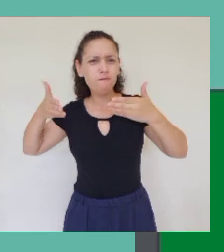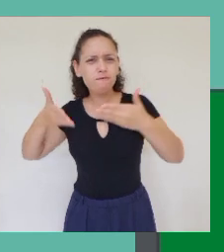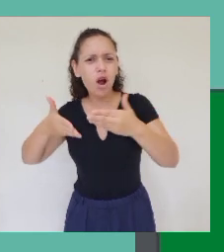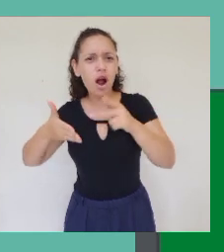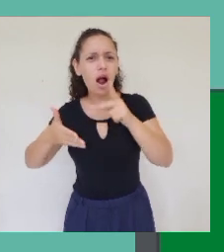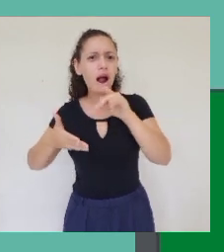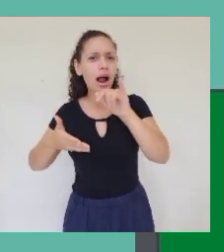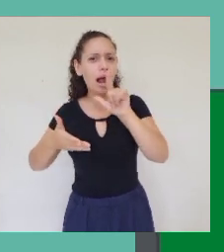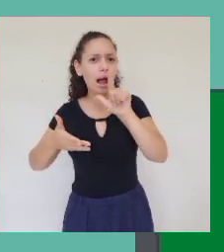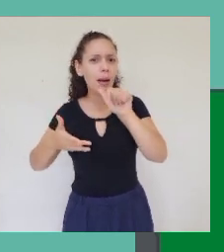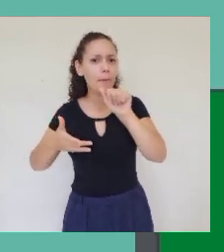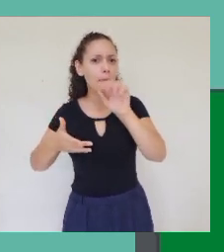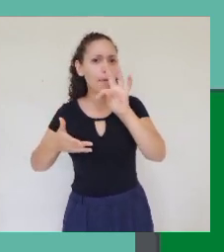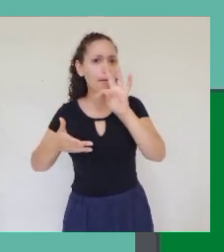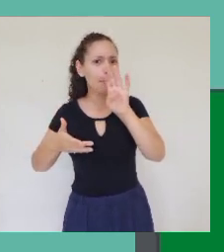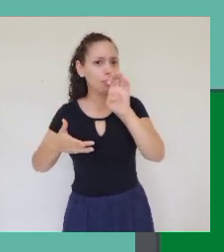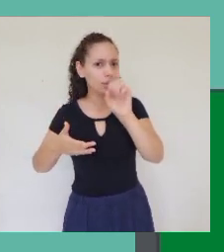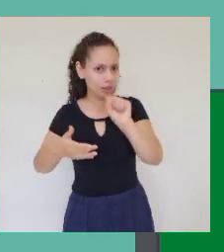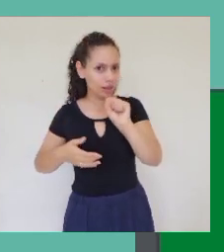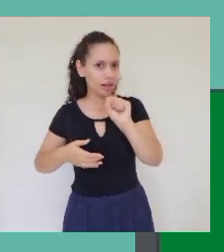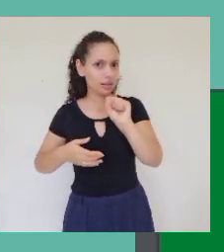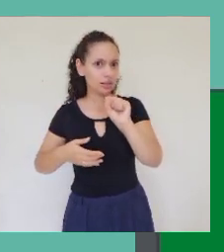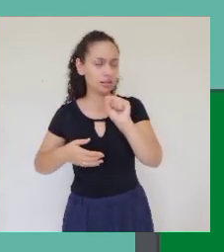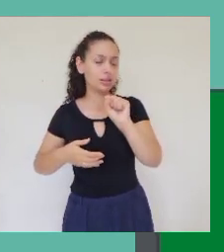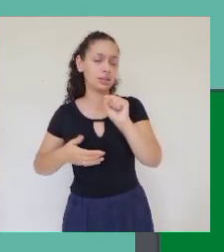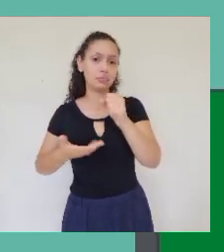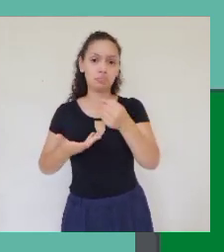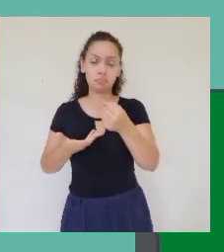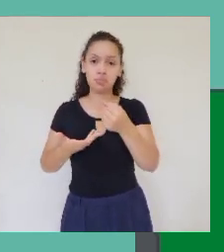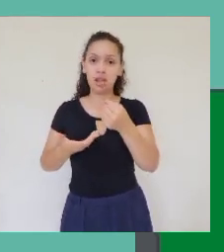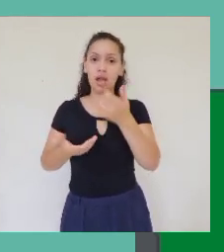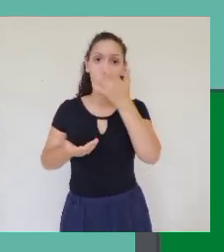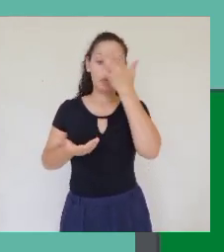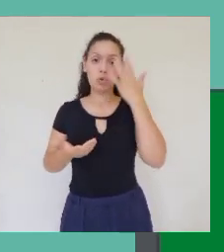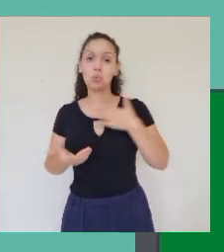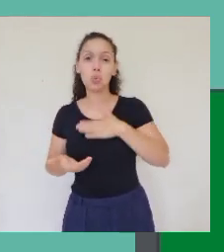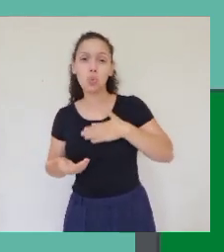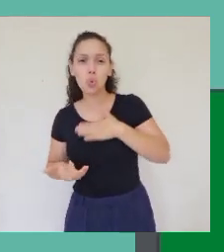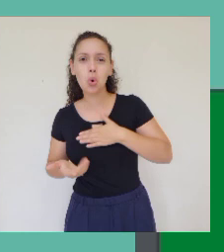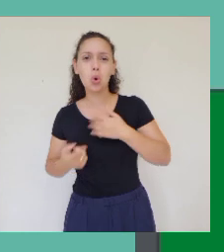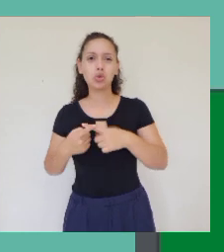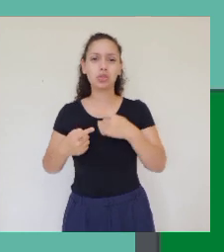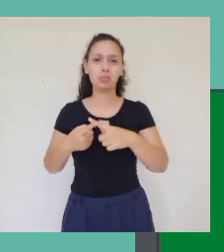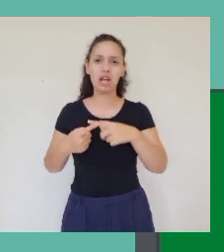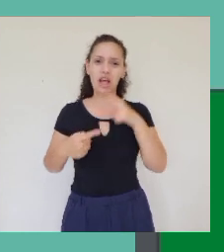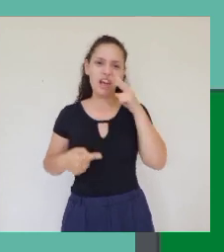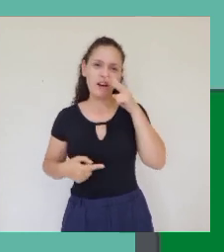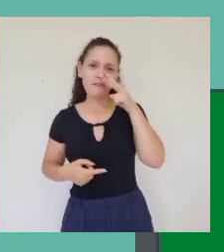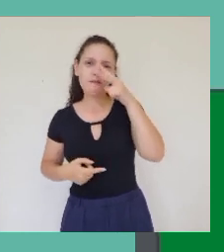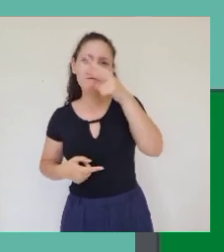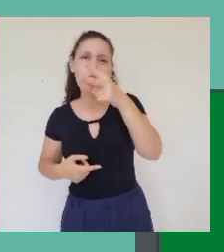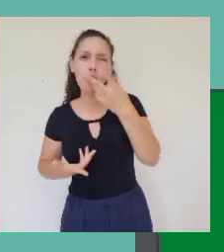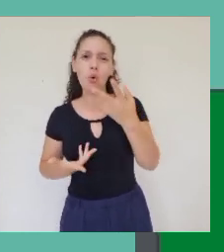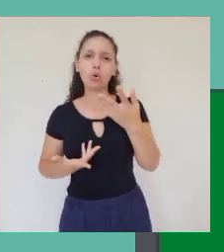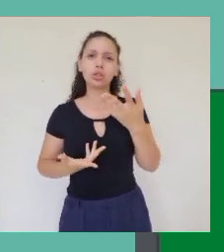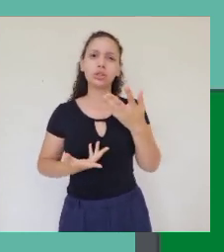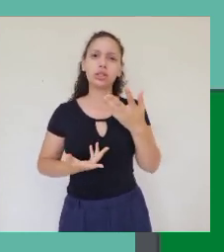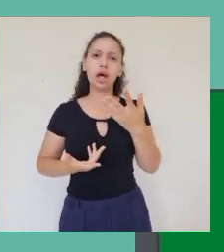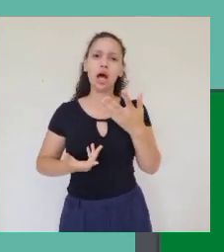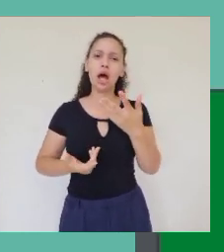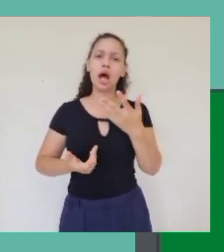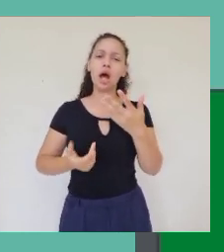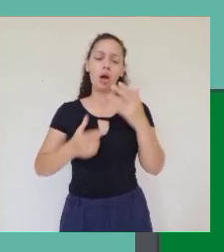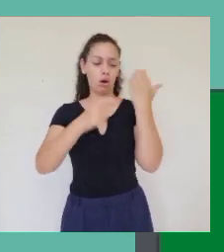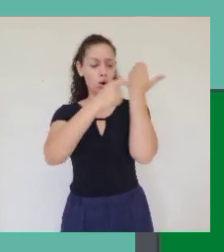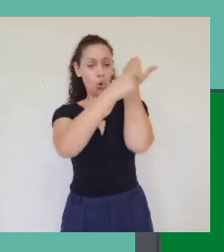também, as pessoas procuram muito para aumentar essa resistência, para fortalecer essa região da musculatura, da